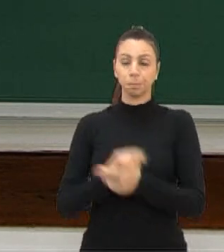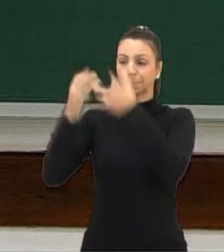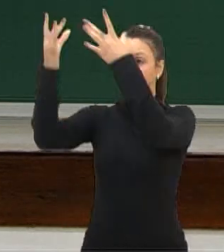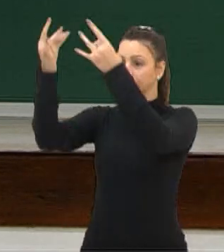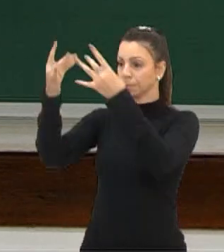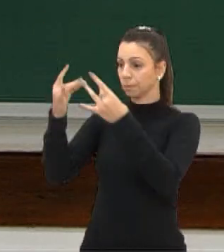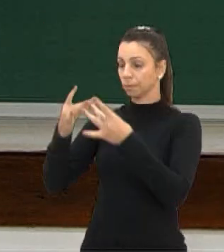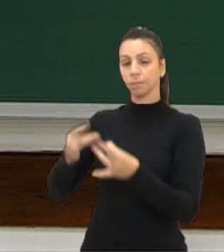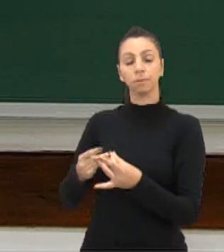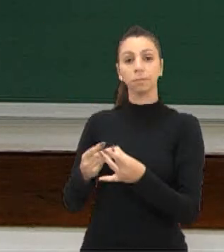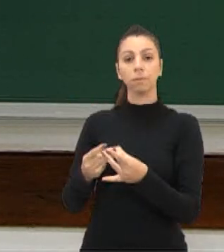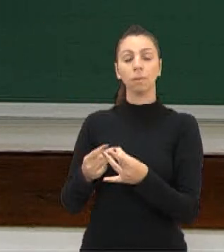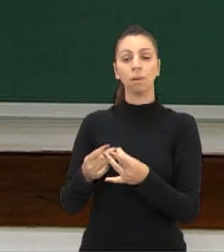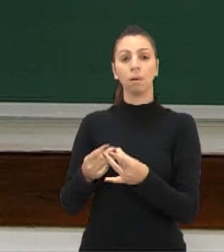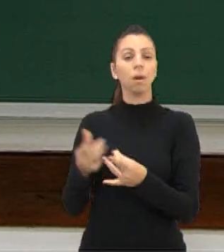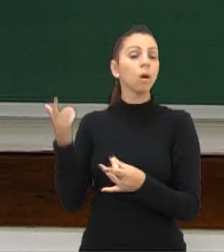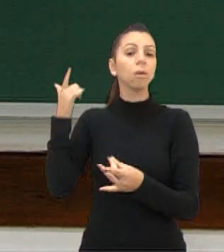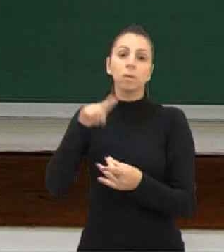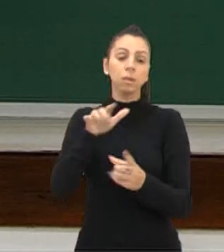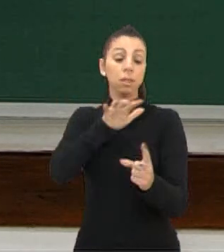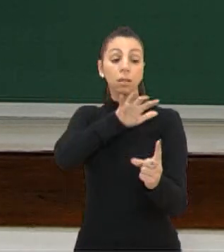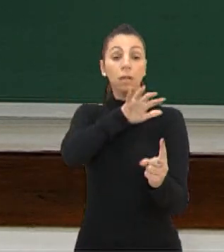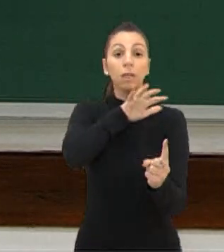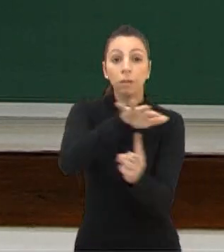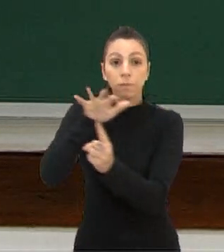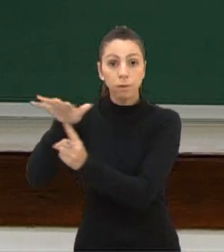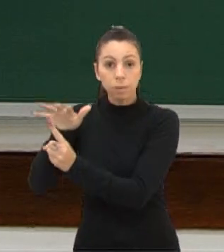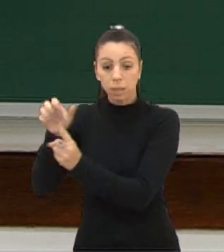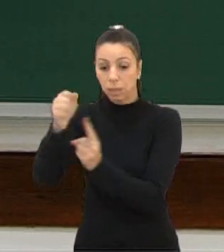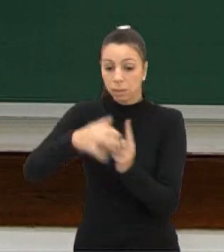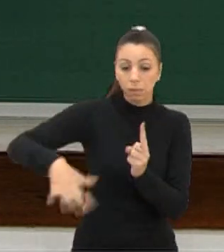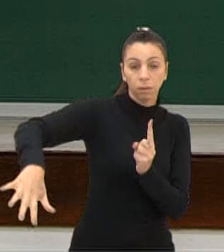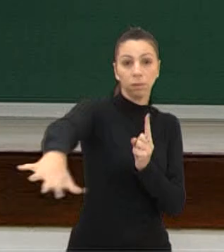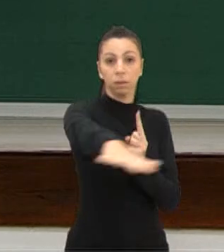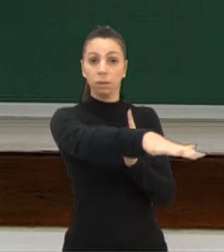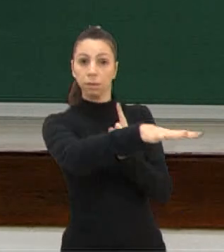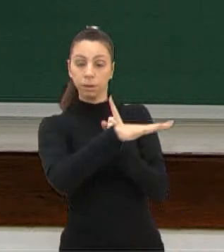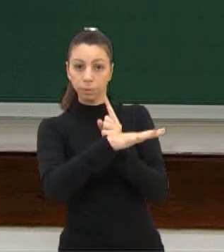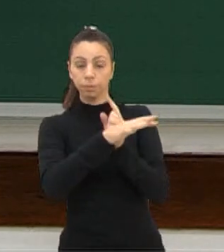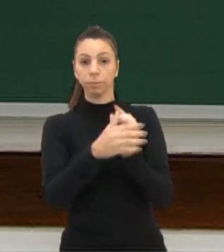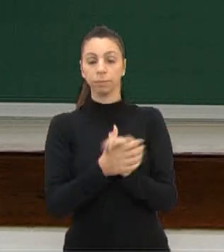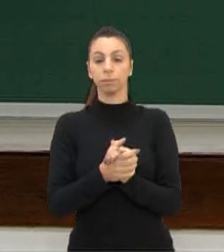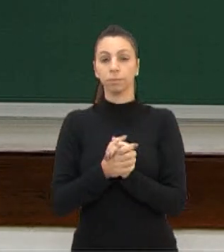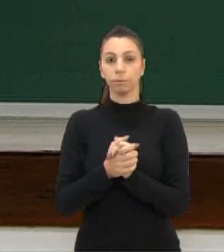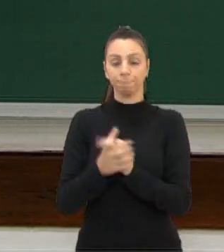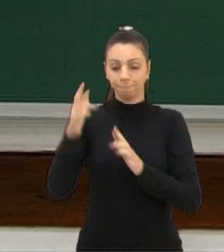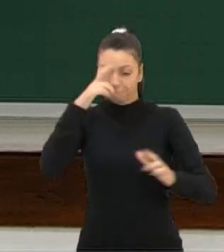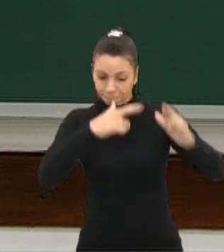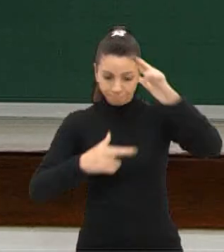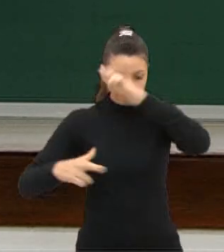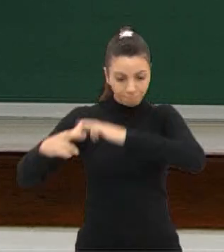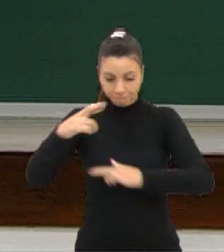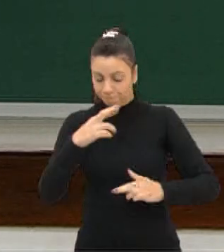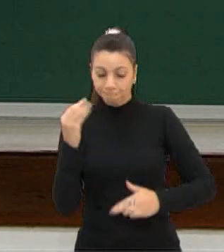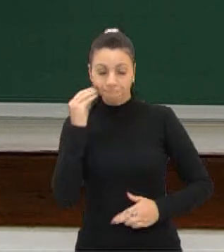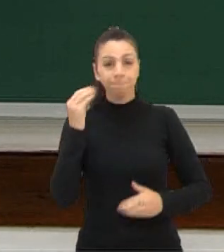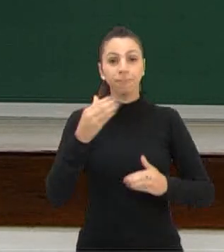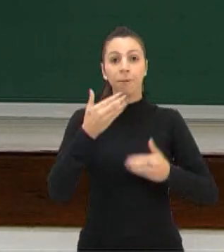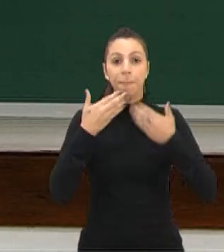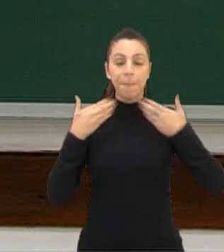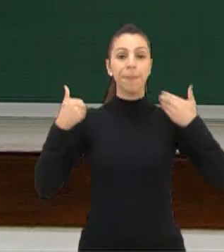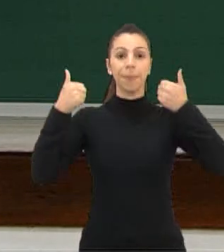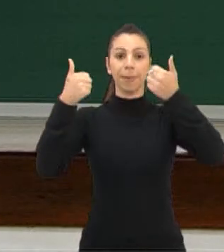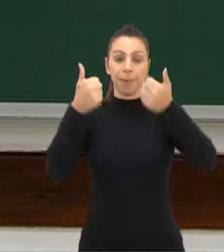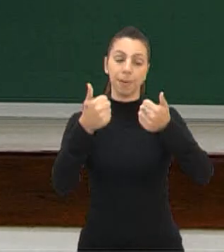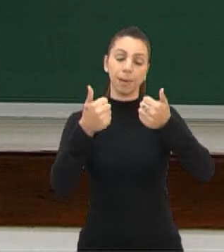você conseguir interferir um pouco nessa realidade, tentando melhorar aquilo que você analisa intrinsecamente que